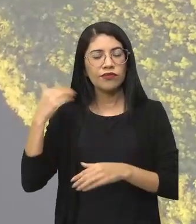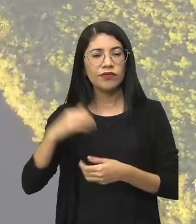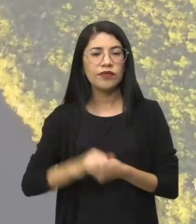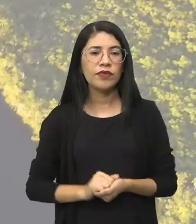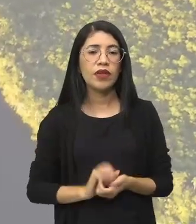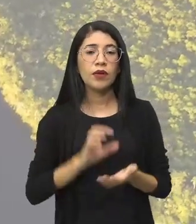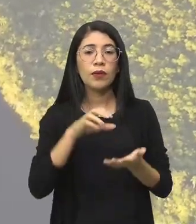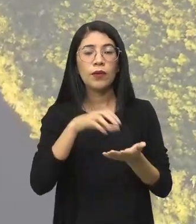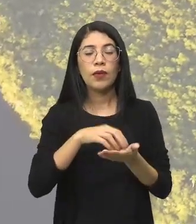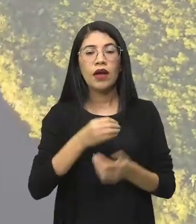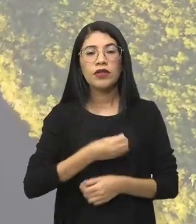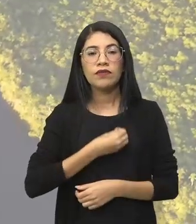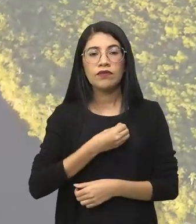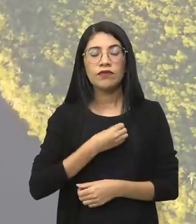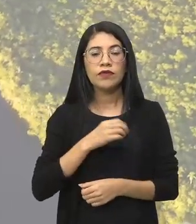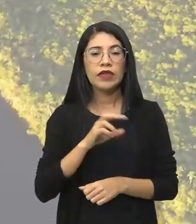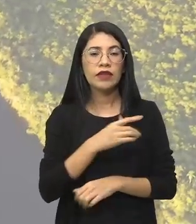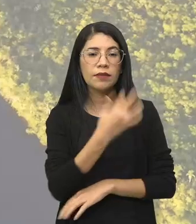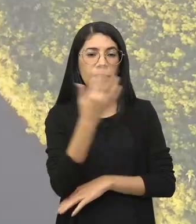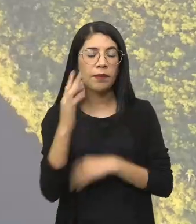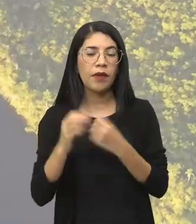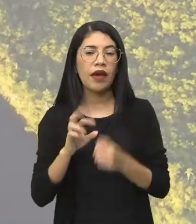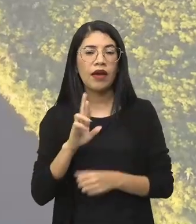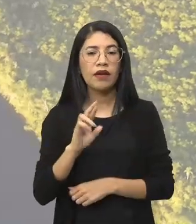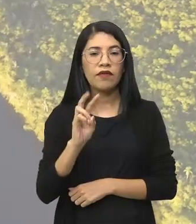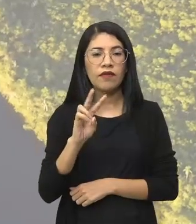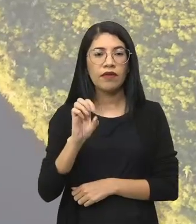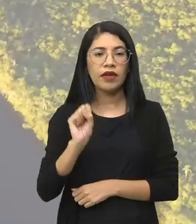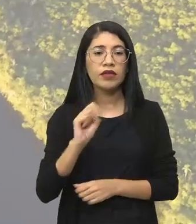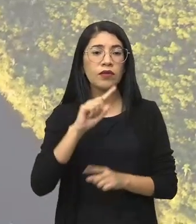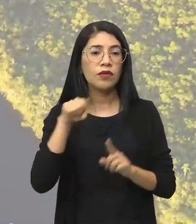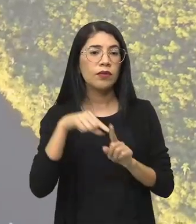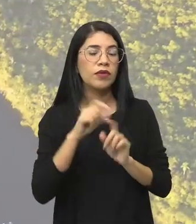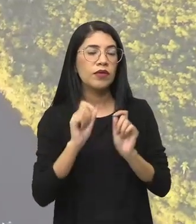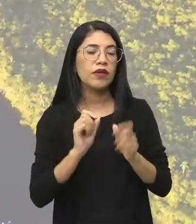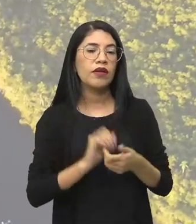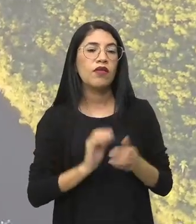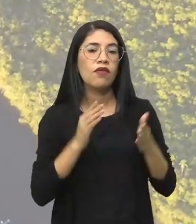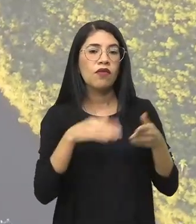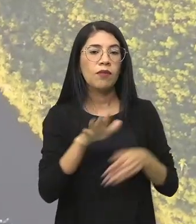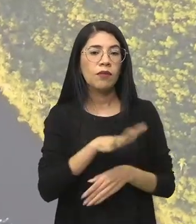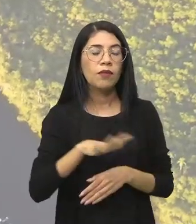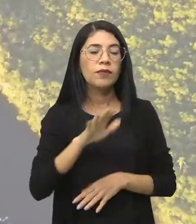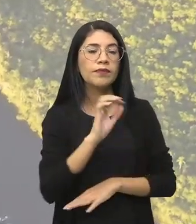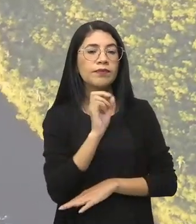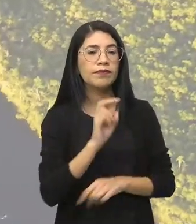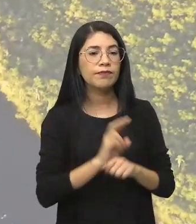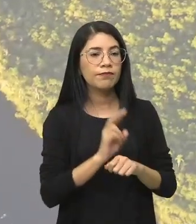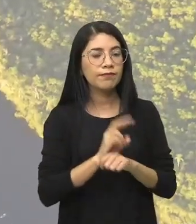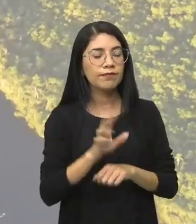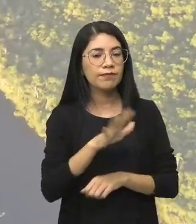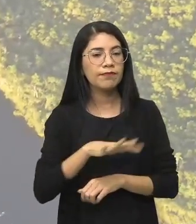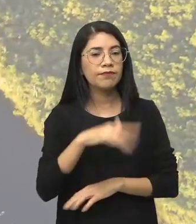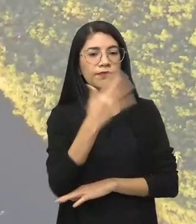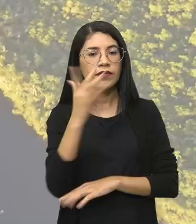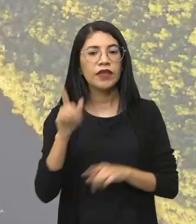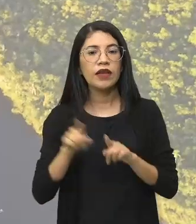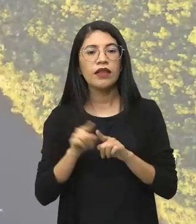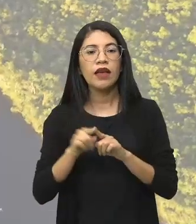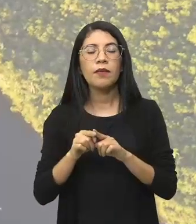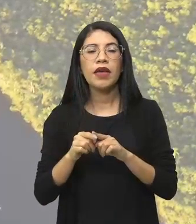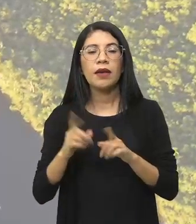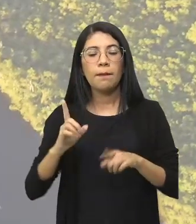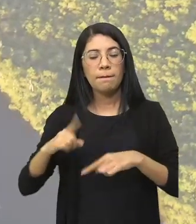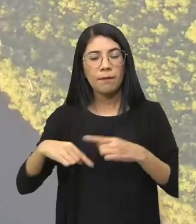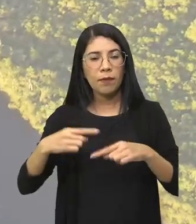Silvestre, RVS. São áreas destinadas à proteção dos ambientes naturais necessários à existência ou à reprodução de